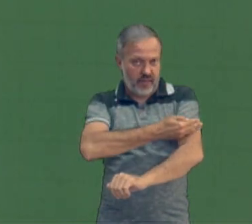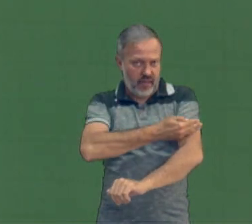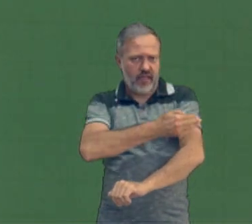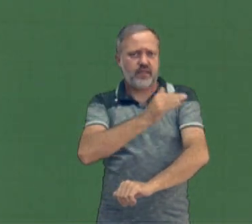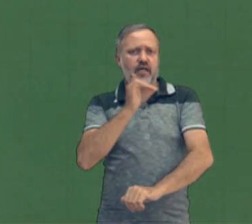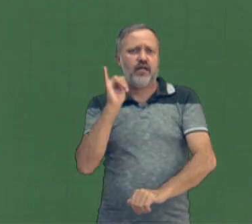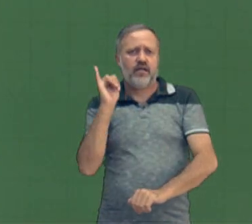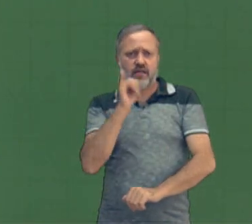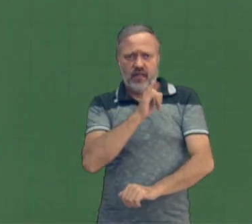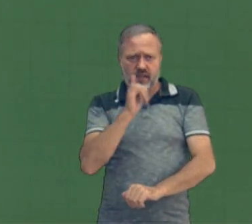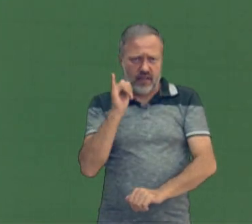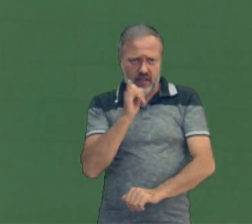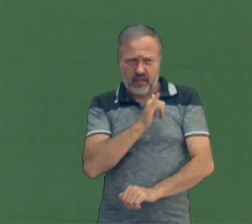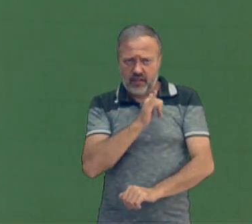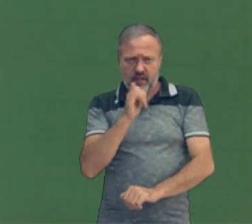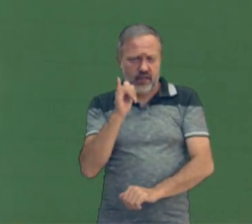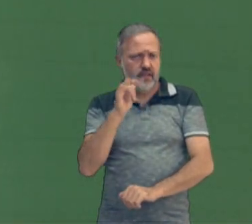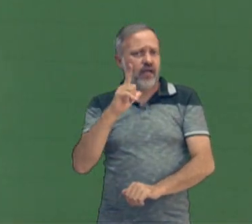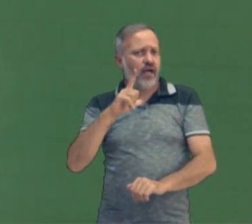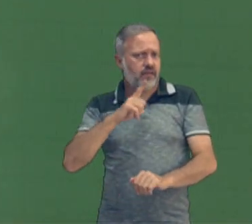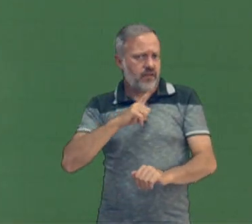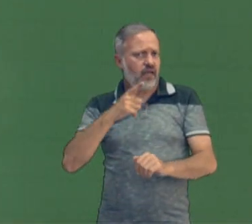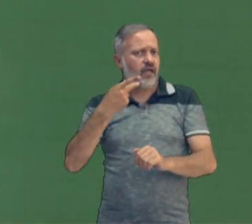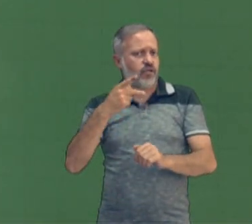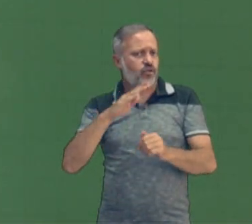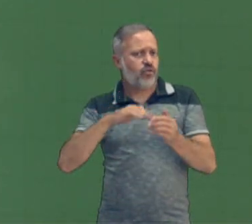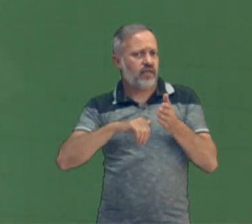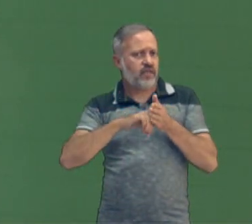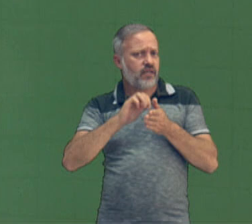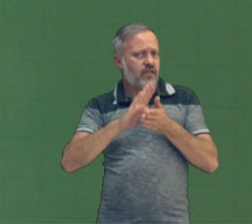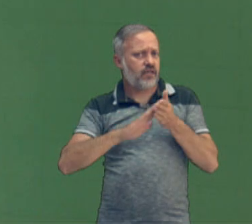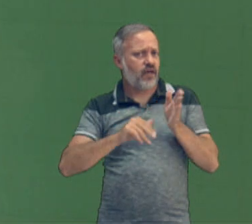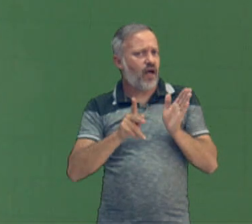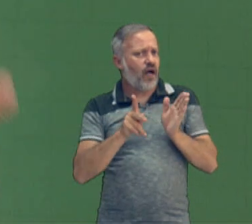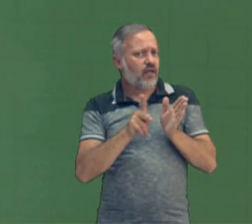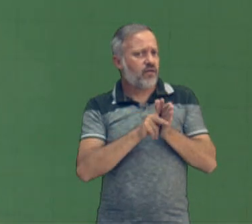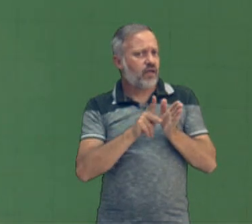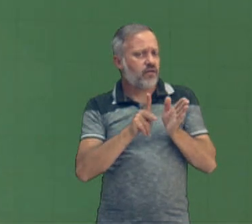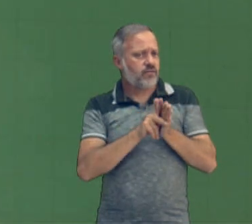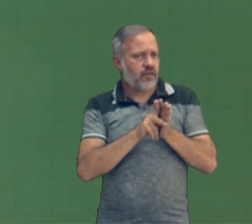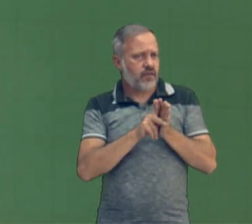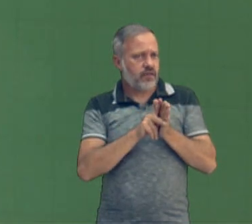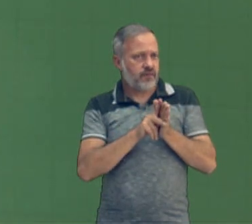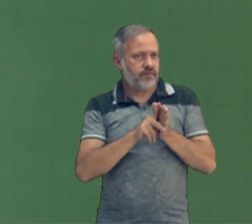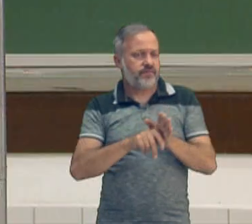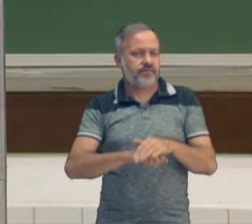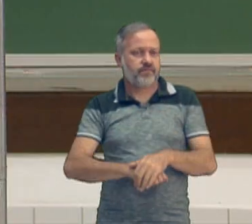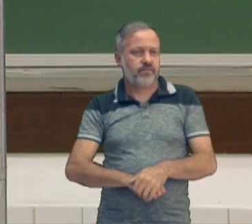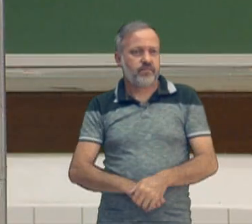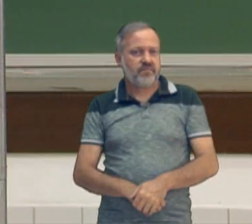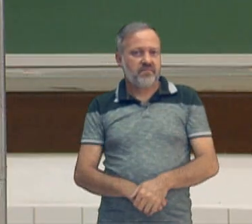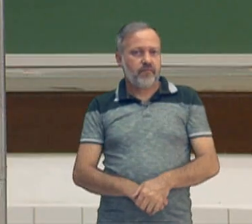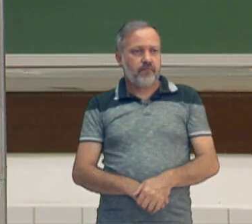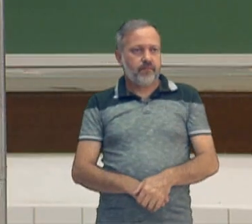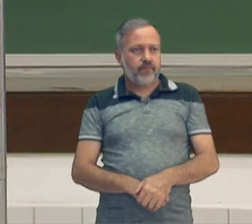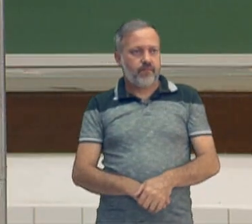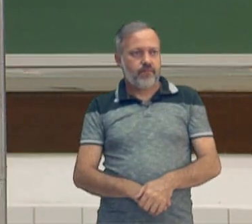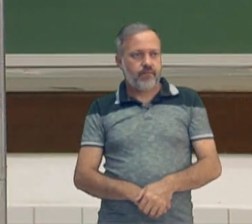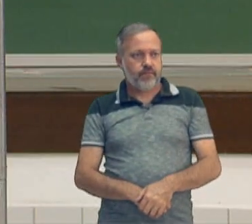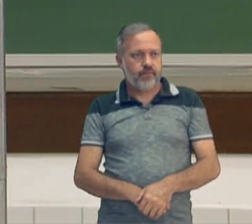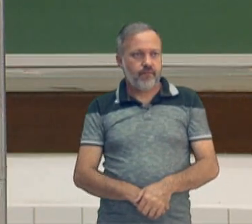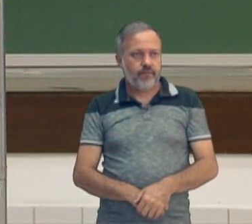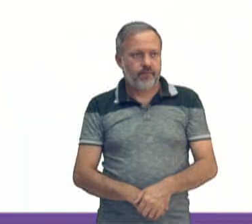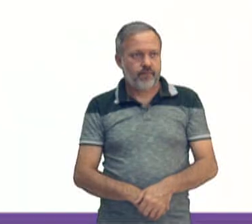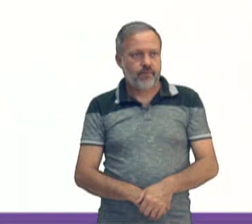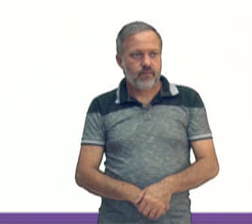ortodoxas, cada uma com a sua riqueza artística. E além da beleza, então, traz essa memória, essa mensagem. As